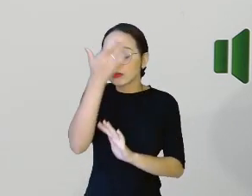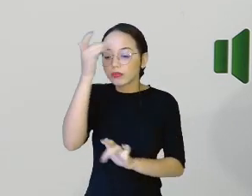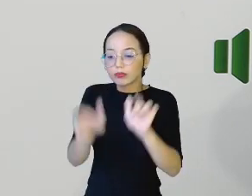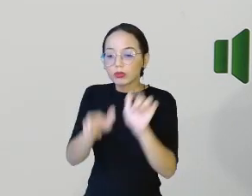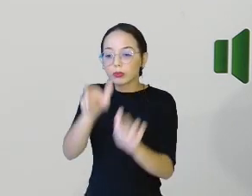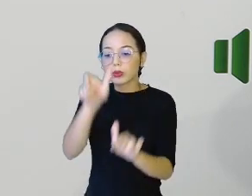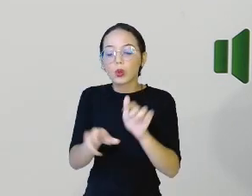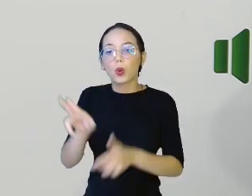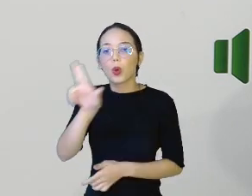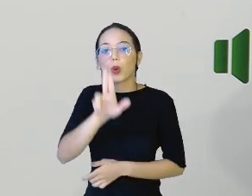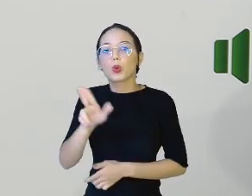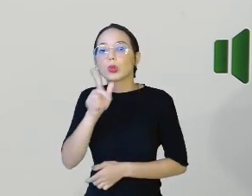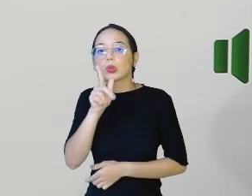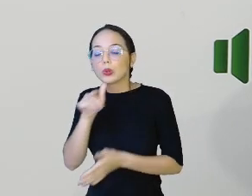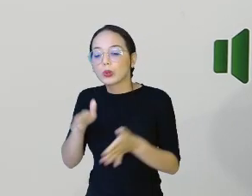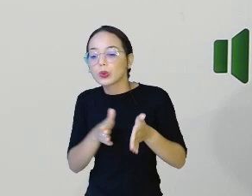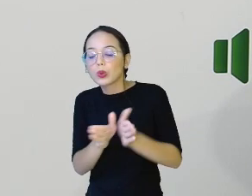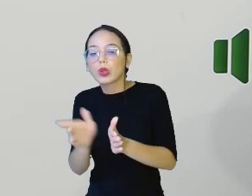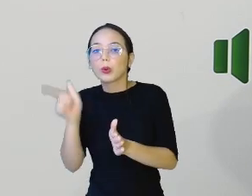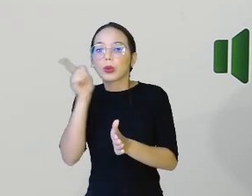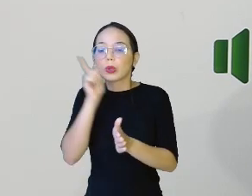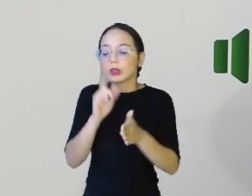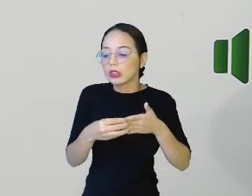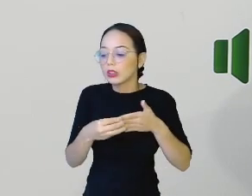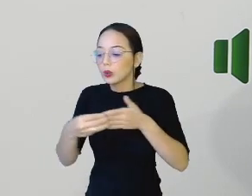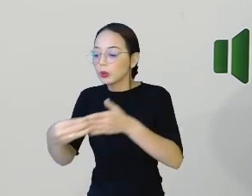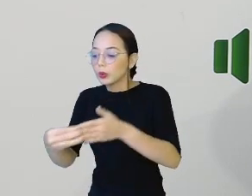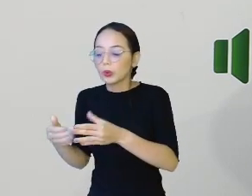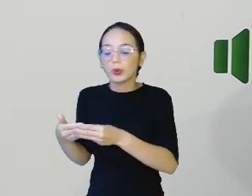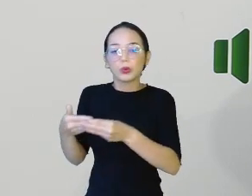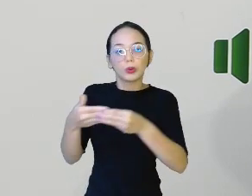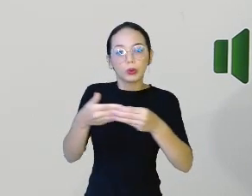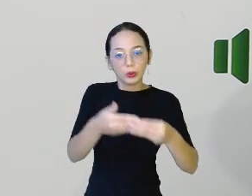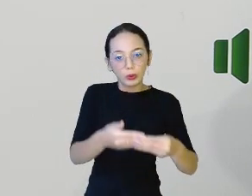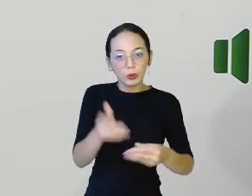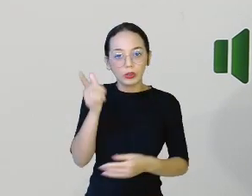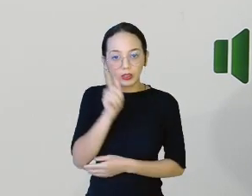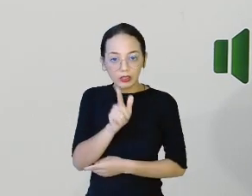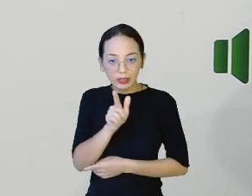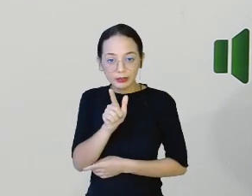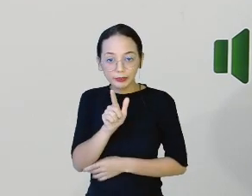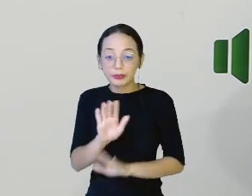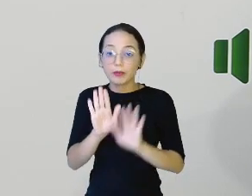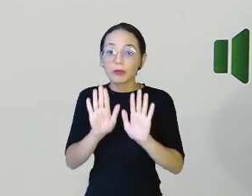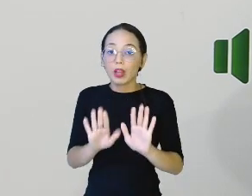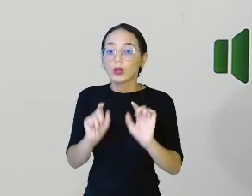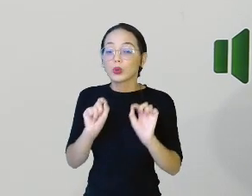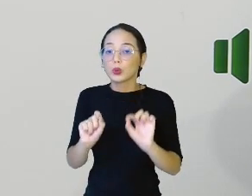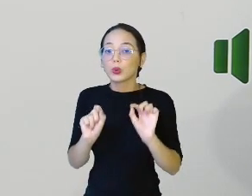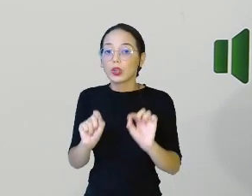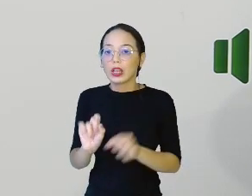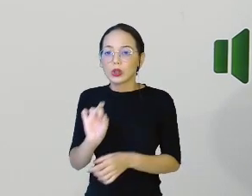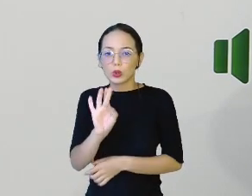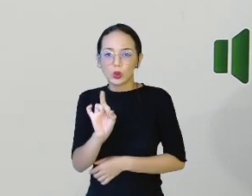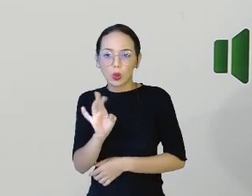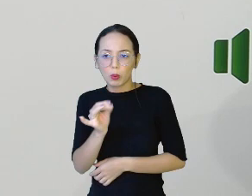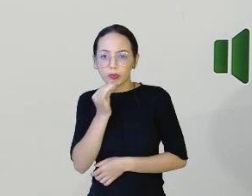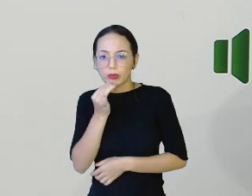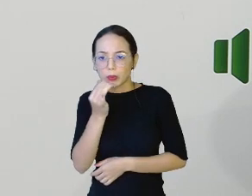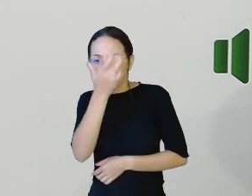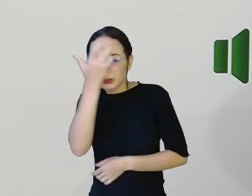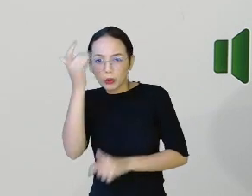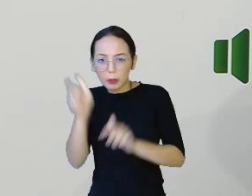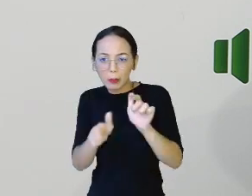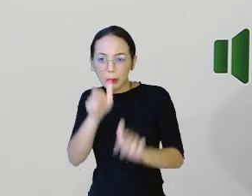pessoas utilizam o rio para se locomoverem de um lugar para o outro. Só que não apenas as